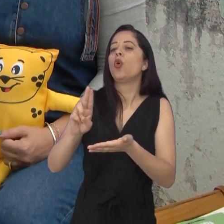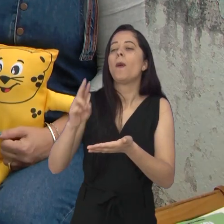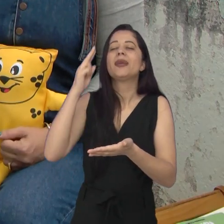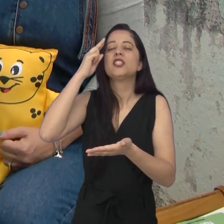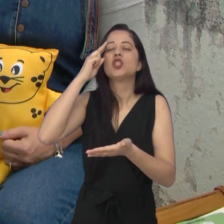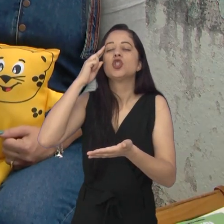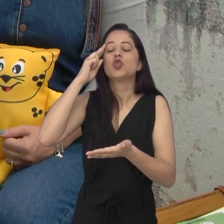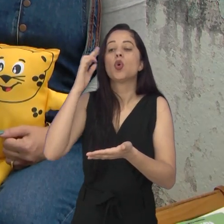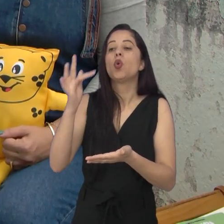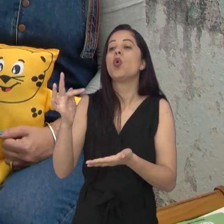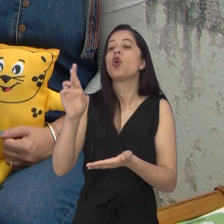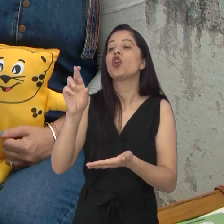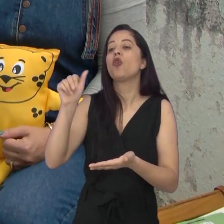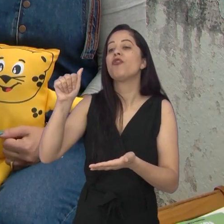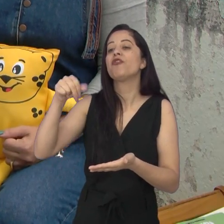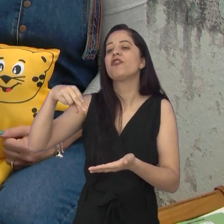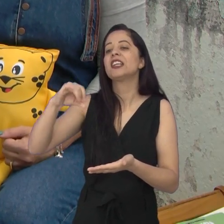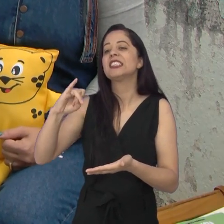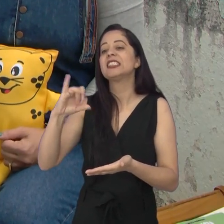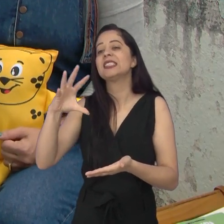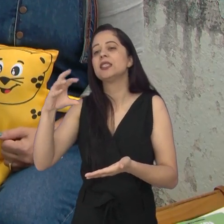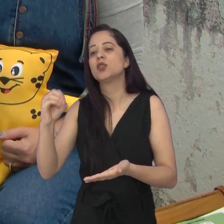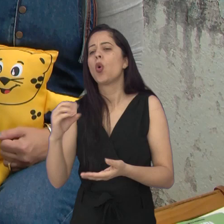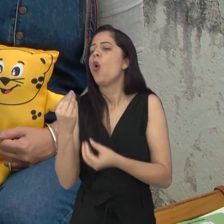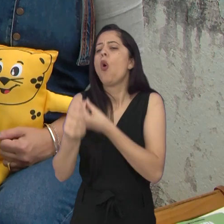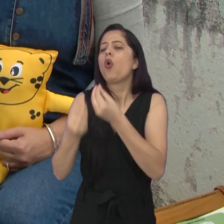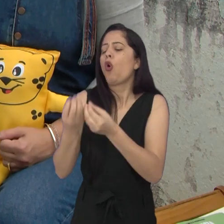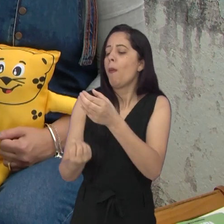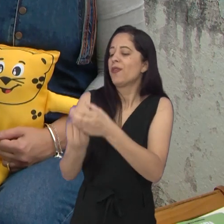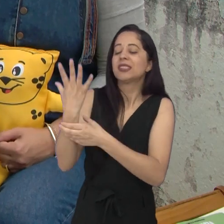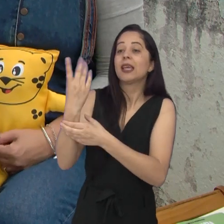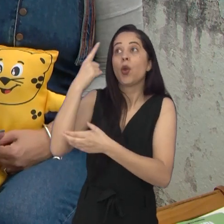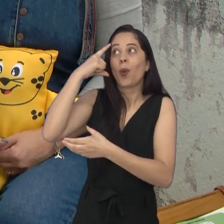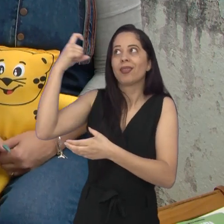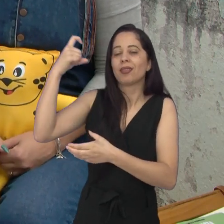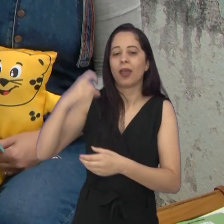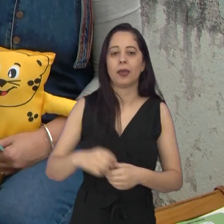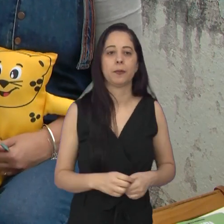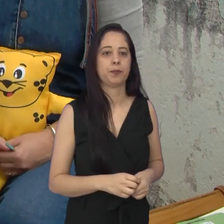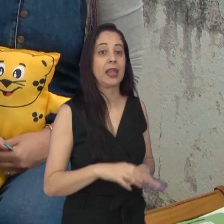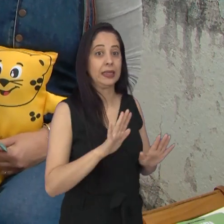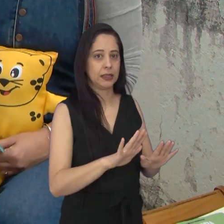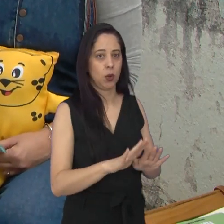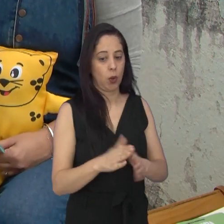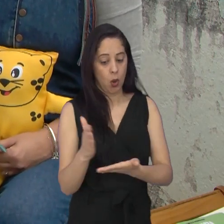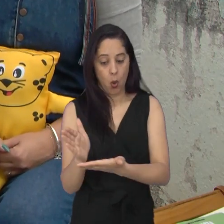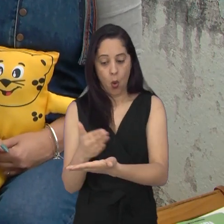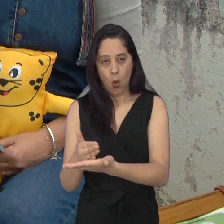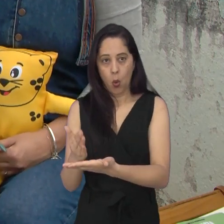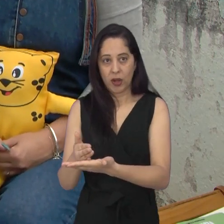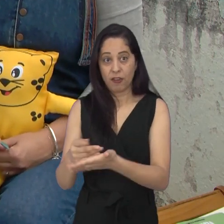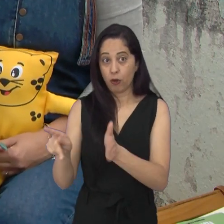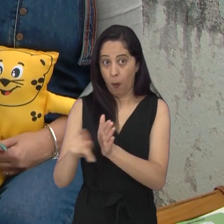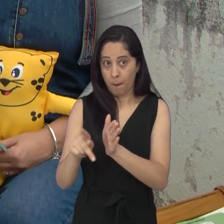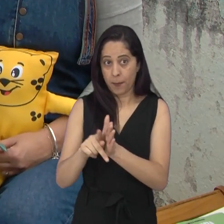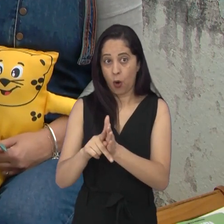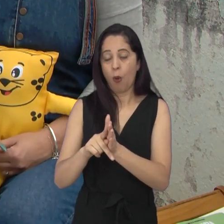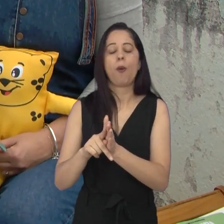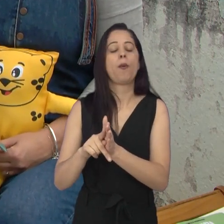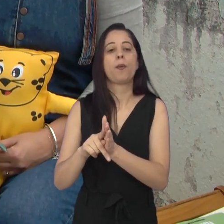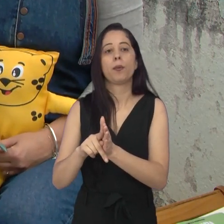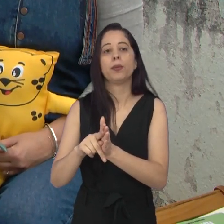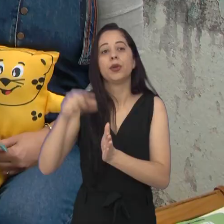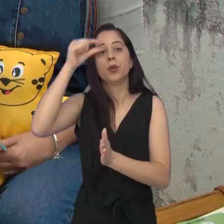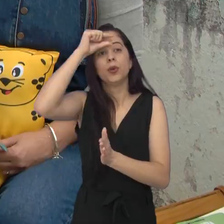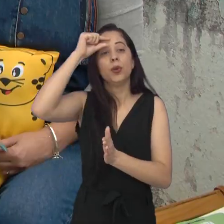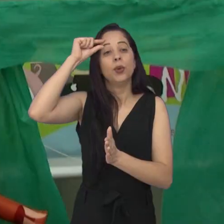pra gente sobre esse livro, como que ele nasceu? Então, lendo as histórias de Monteiro Lobato,